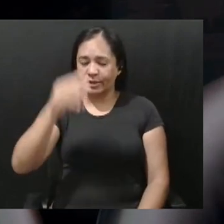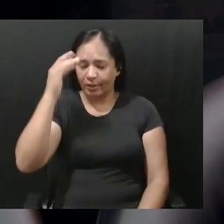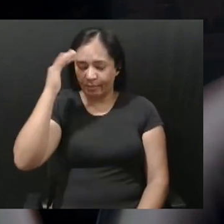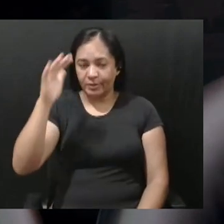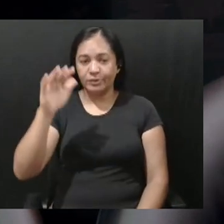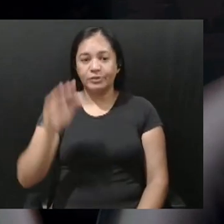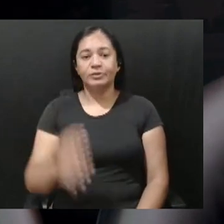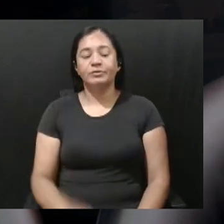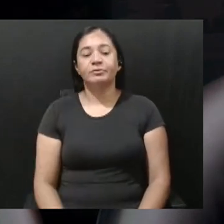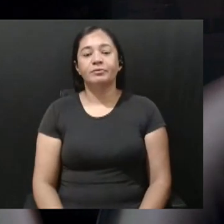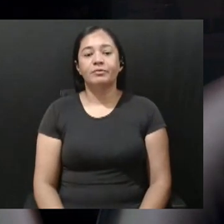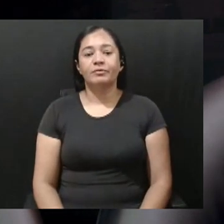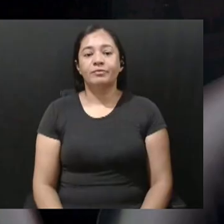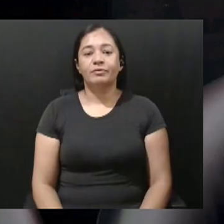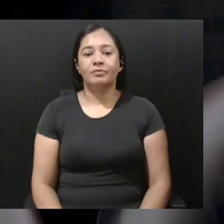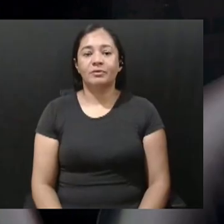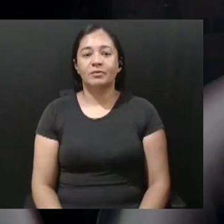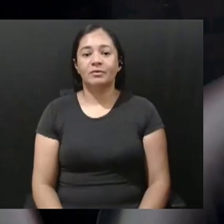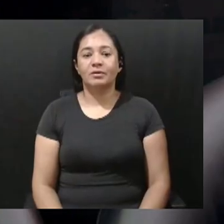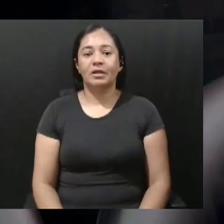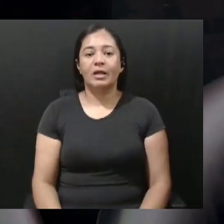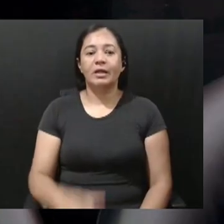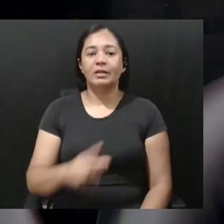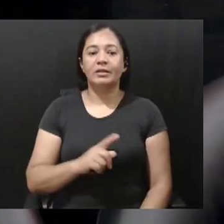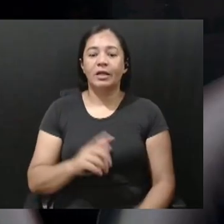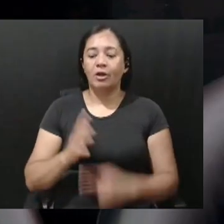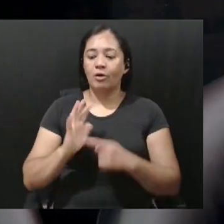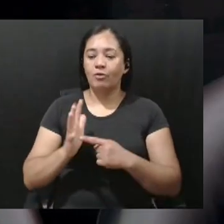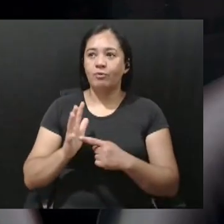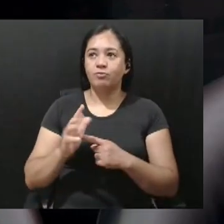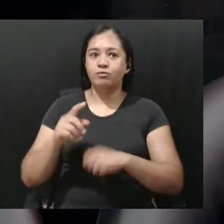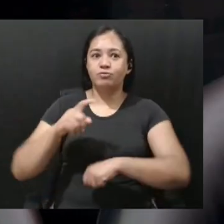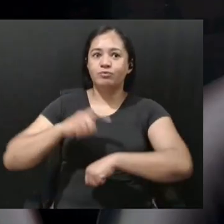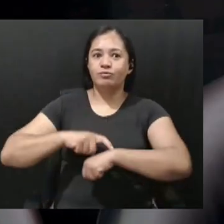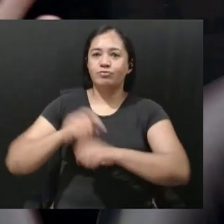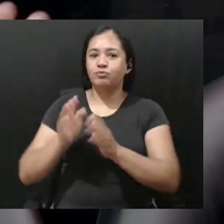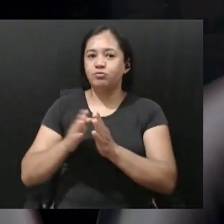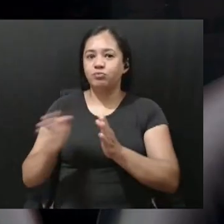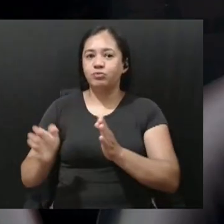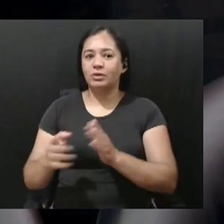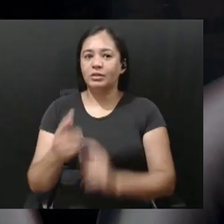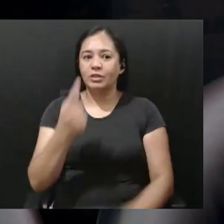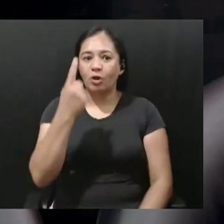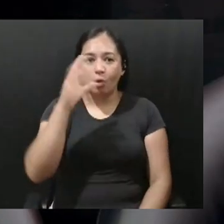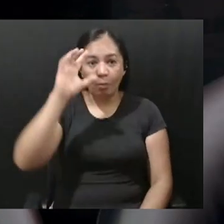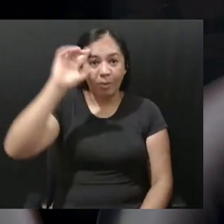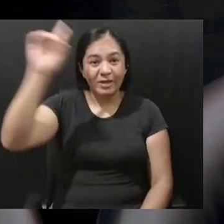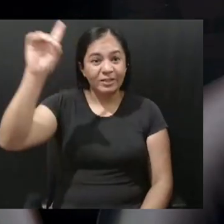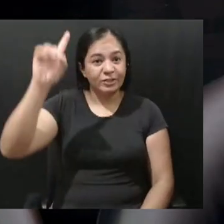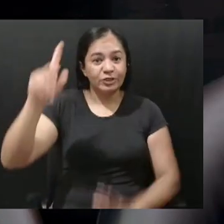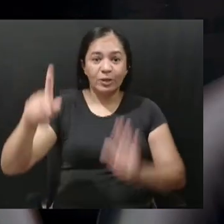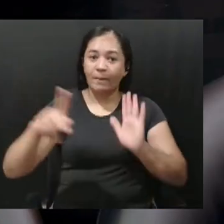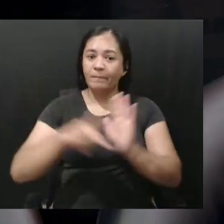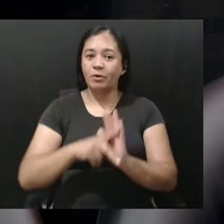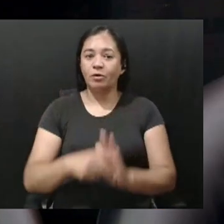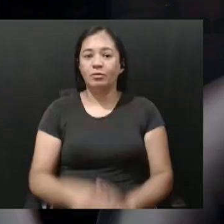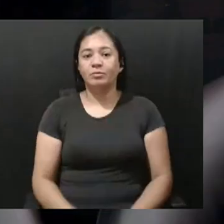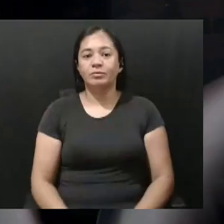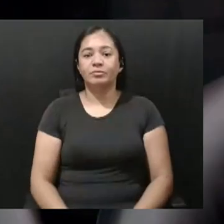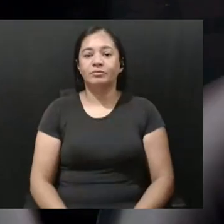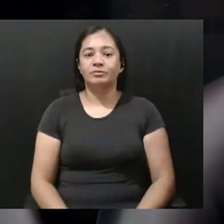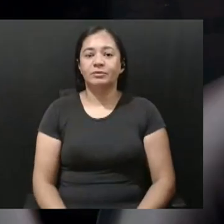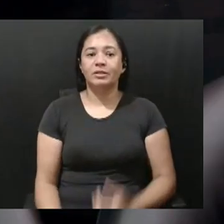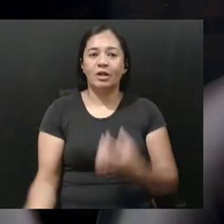uma máquina do tempo, e essa máquina do tempo aí, ela só tem uma data específica, você não consegue escolher outra data. E ela volta para um